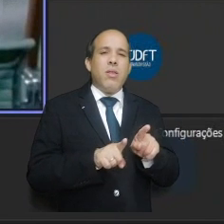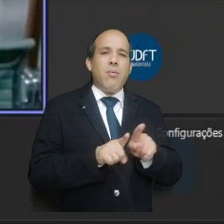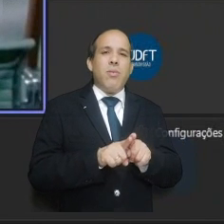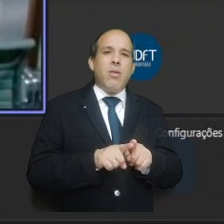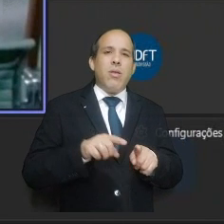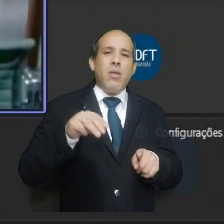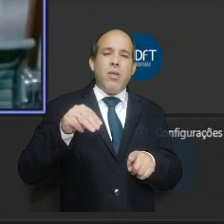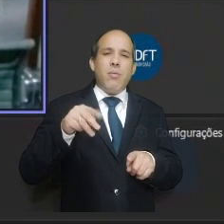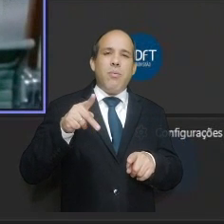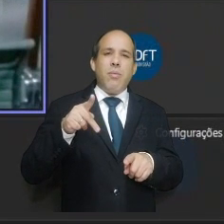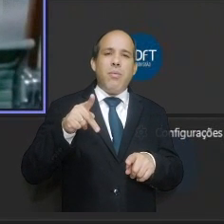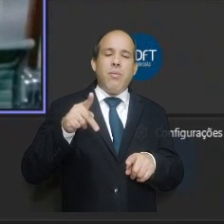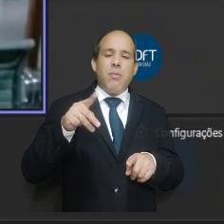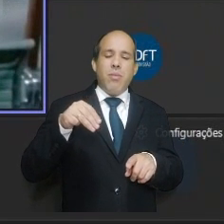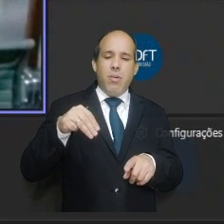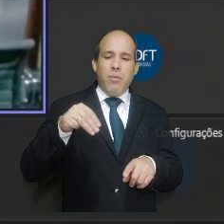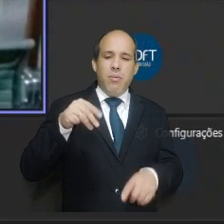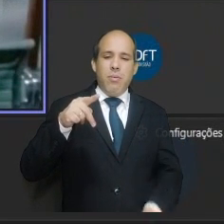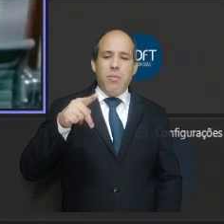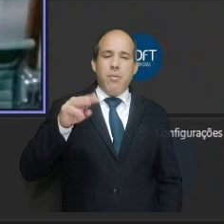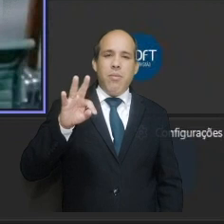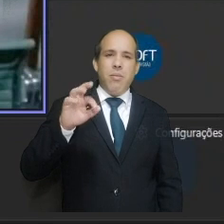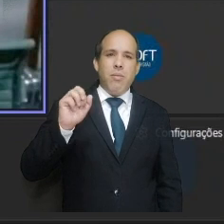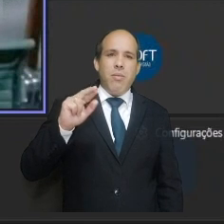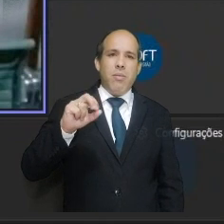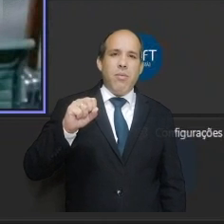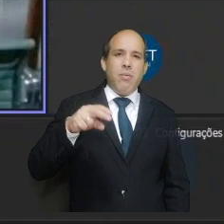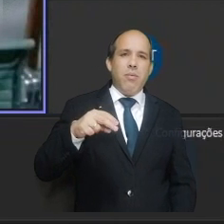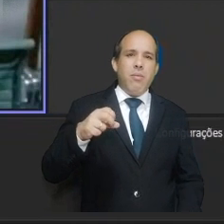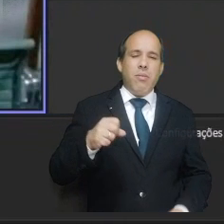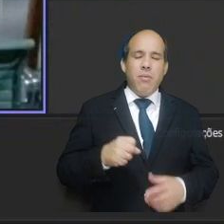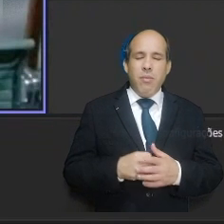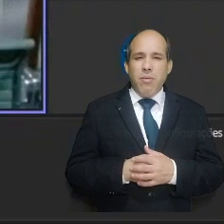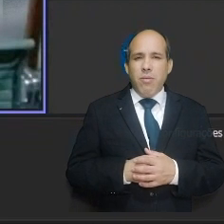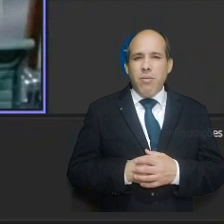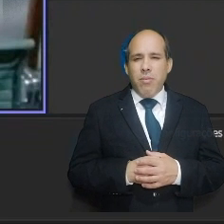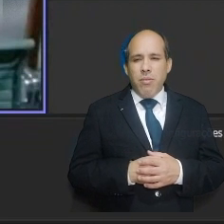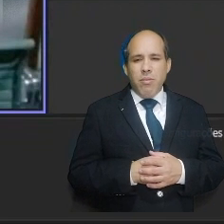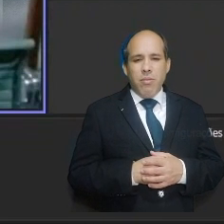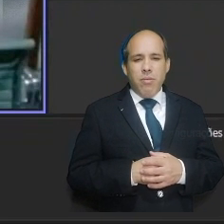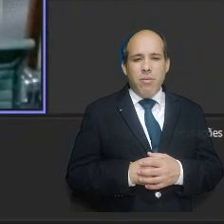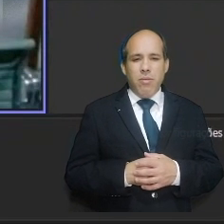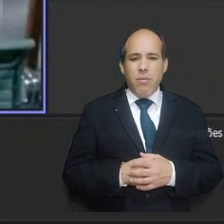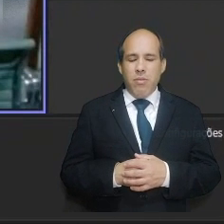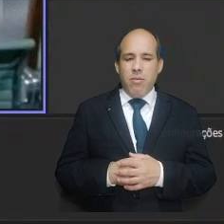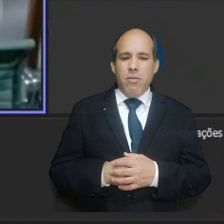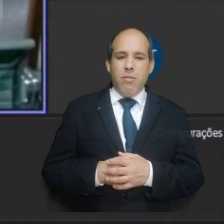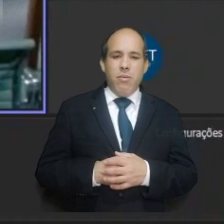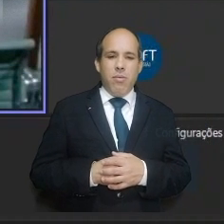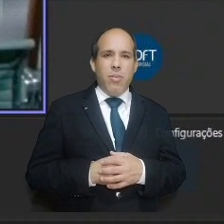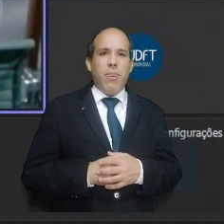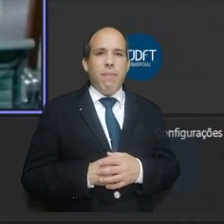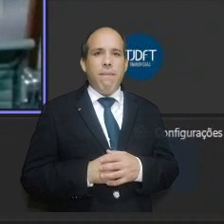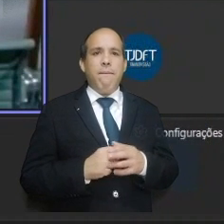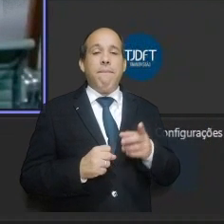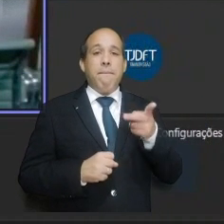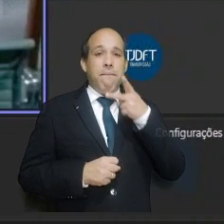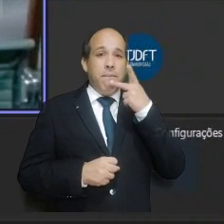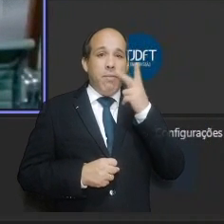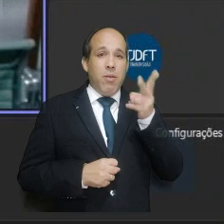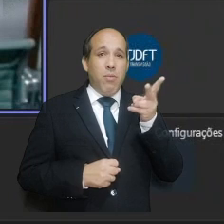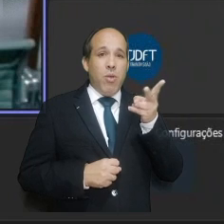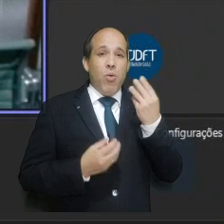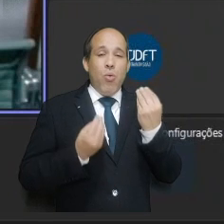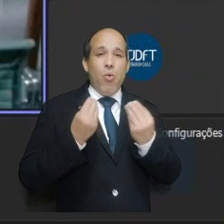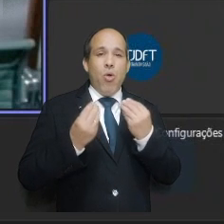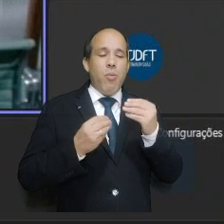consequência, deferir a participação da impetrante nas seguintes etapas do concurso público ao cargo de agente da Polícia Civil do Distrito Federal. A eminente